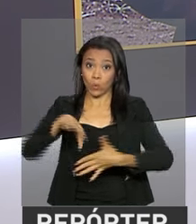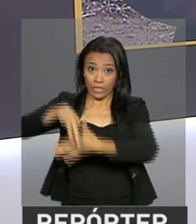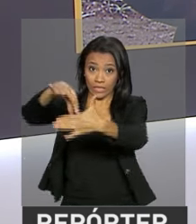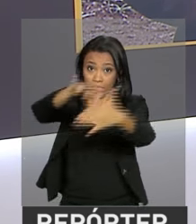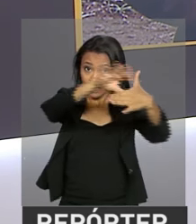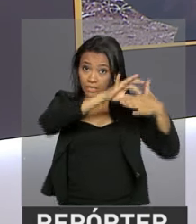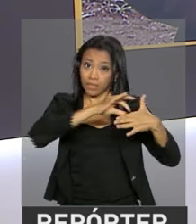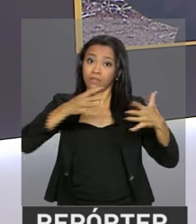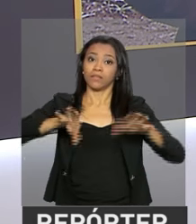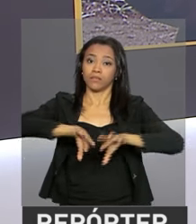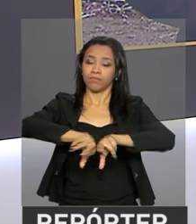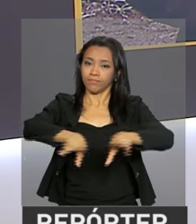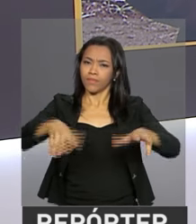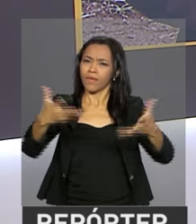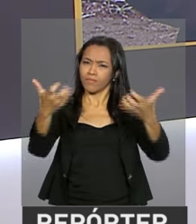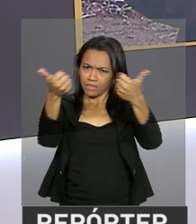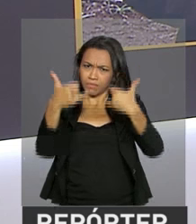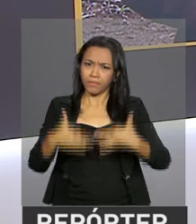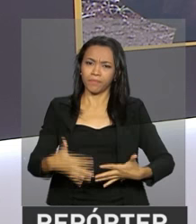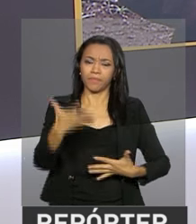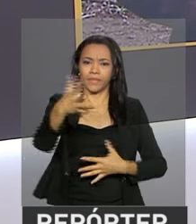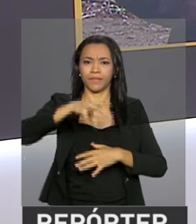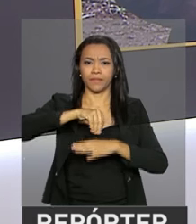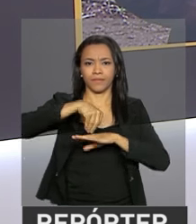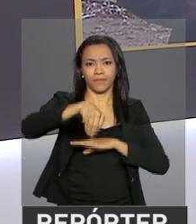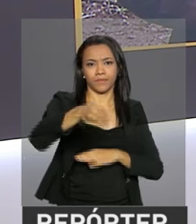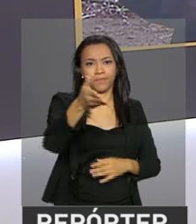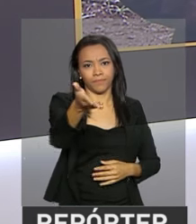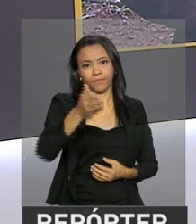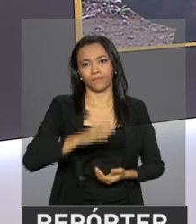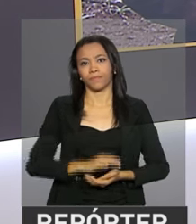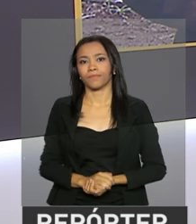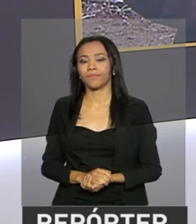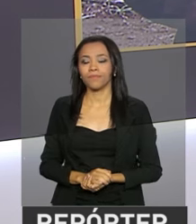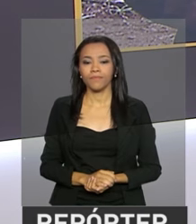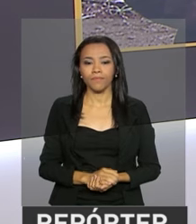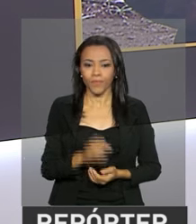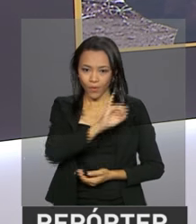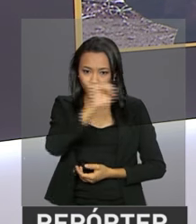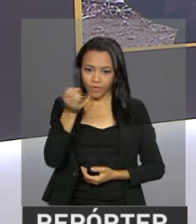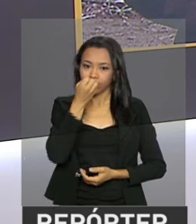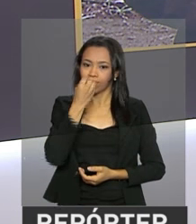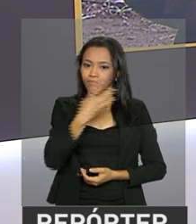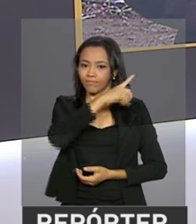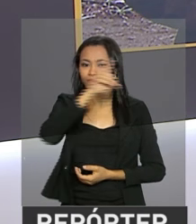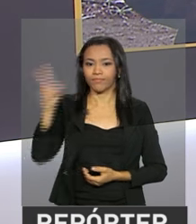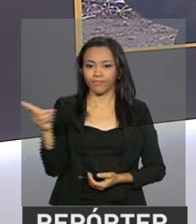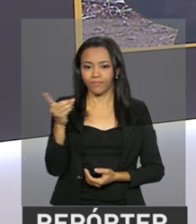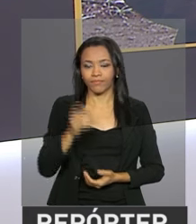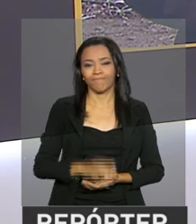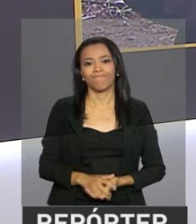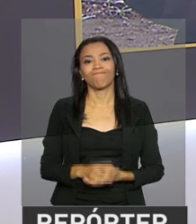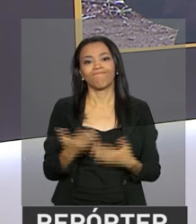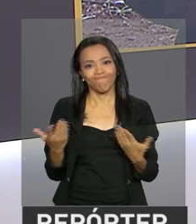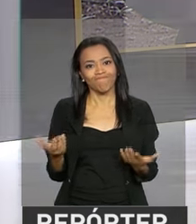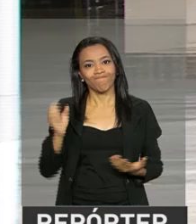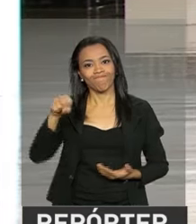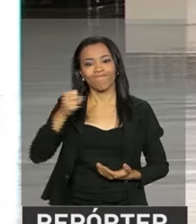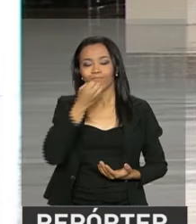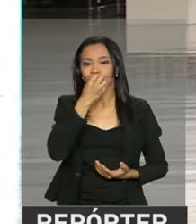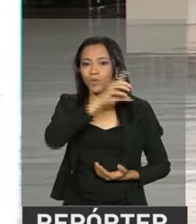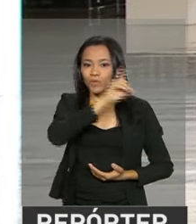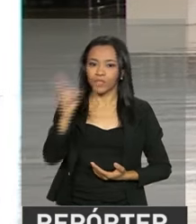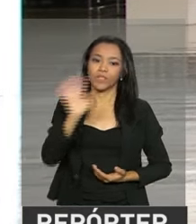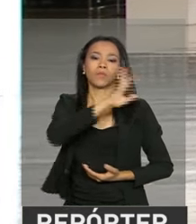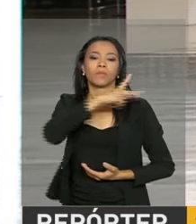dias traz os detalhes ao vivo pra gente lá do palácio do planalto oita está bom dia leandro bom dia o